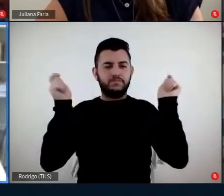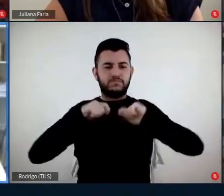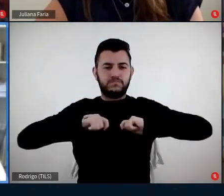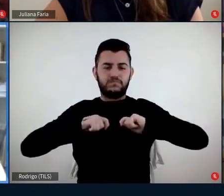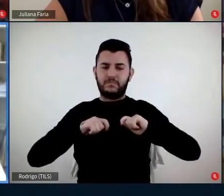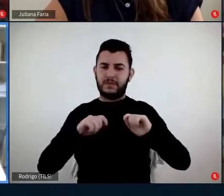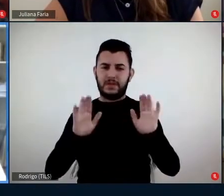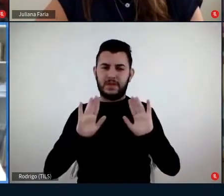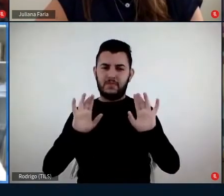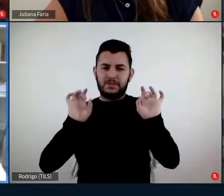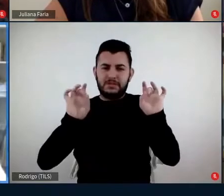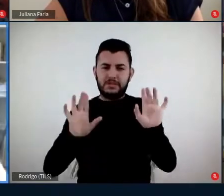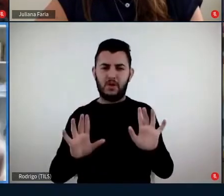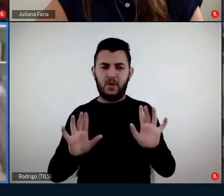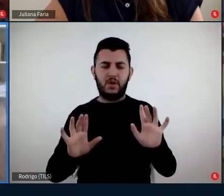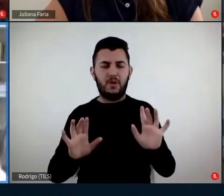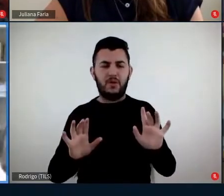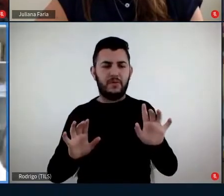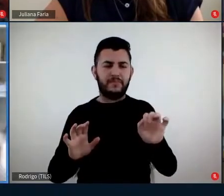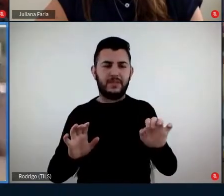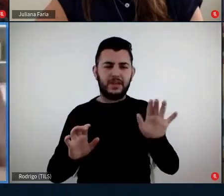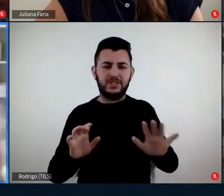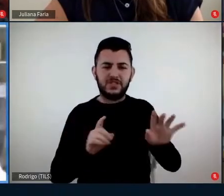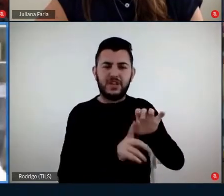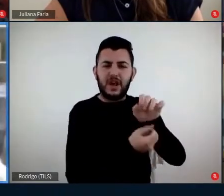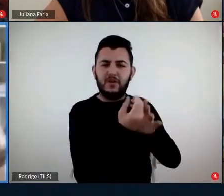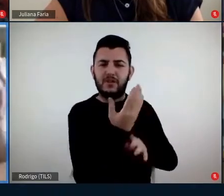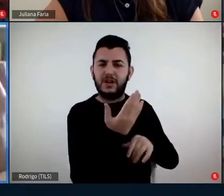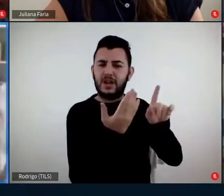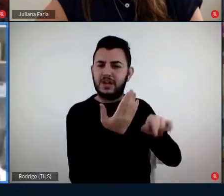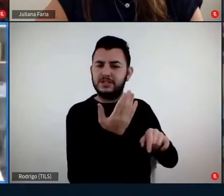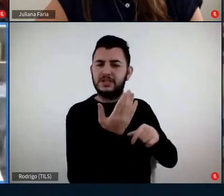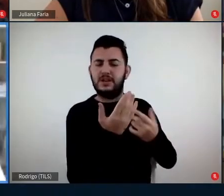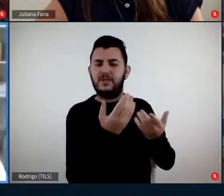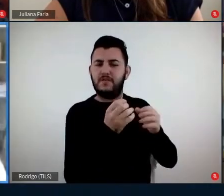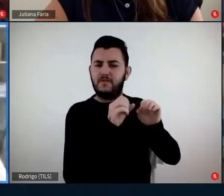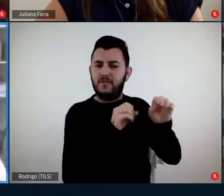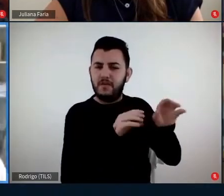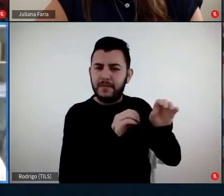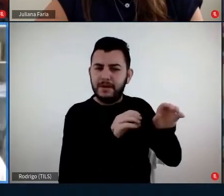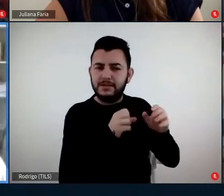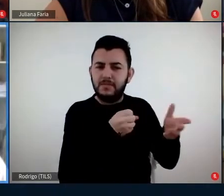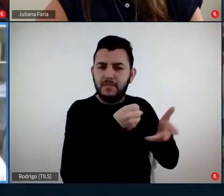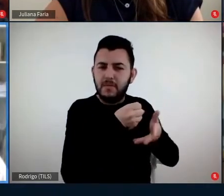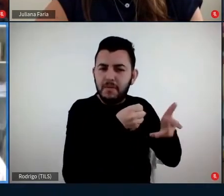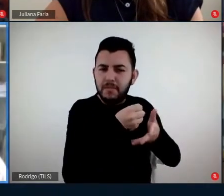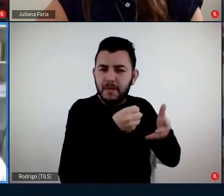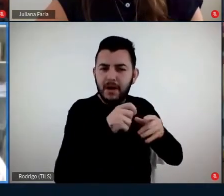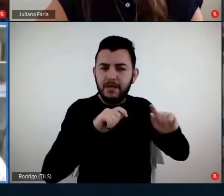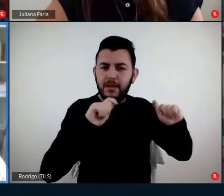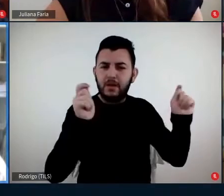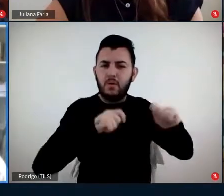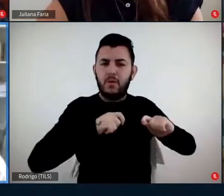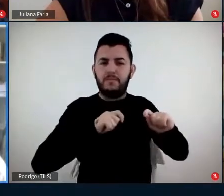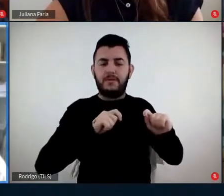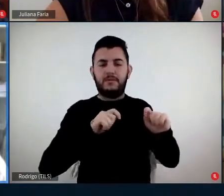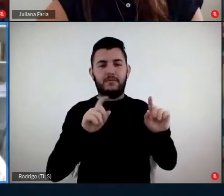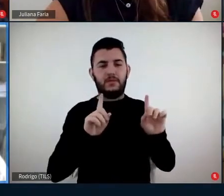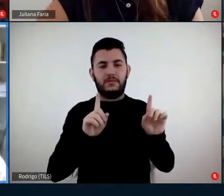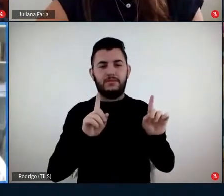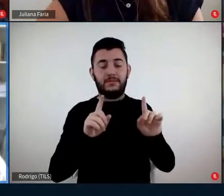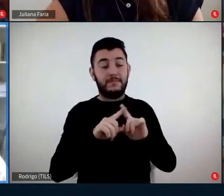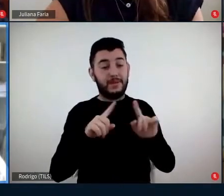num programa geral de criação e formação a partir das competências, mas no conceito